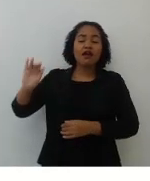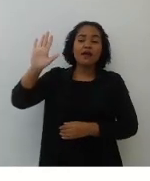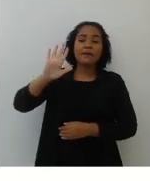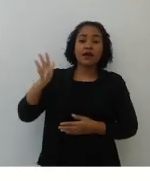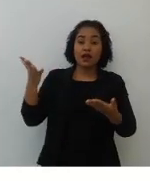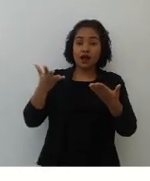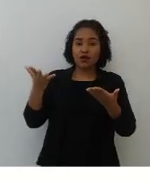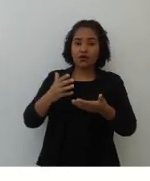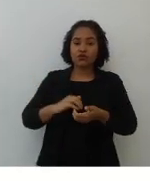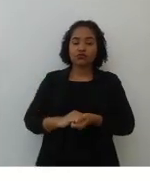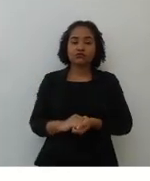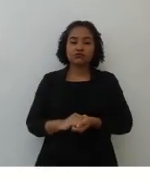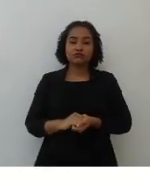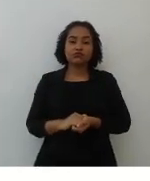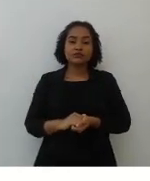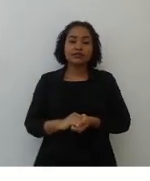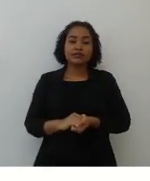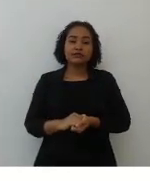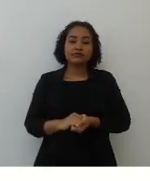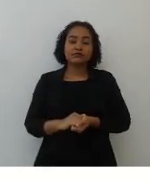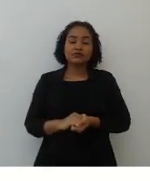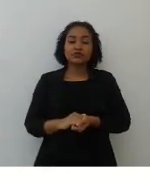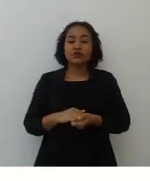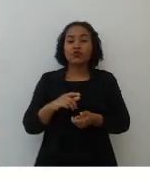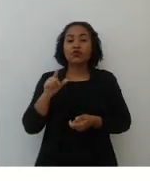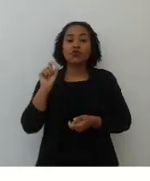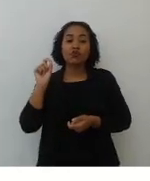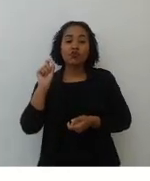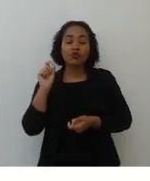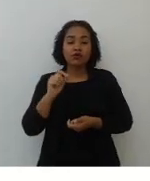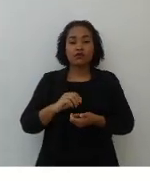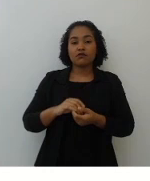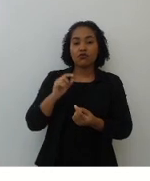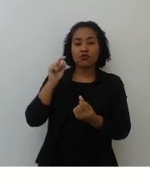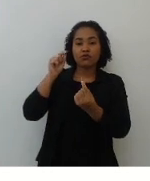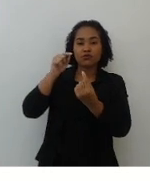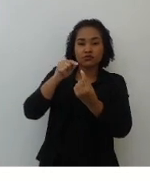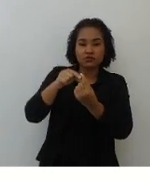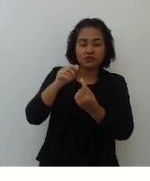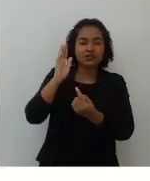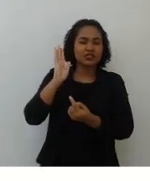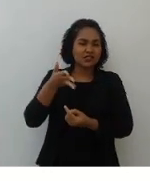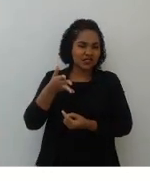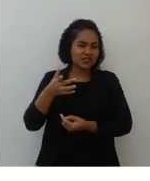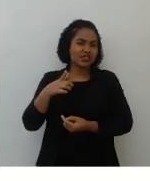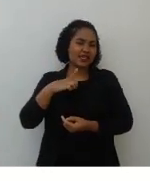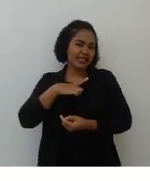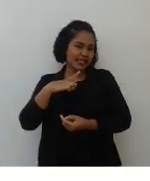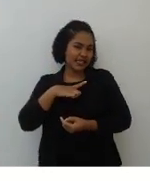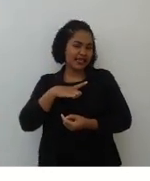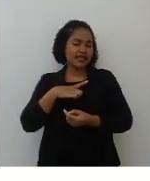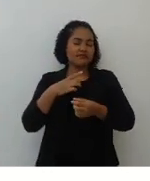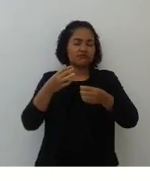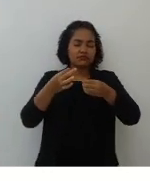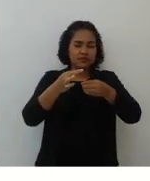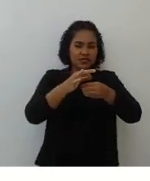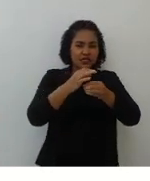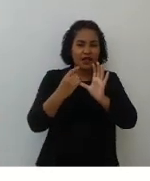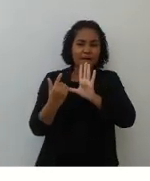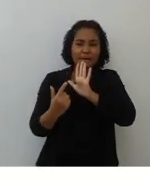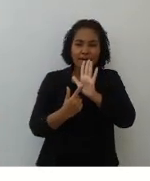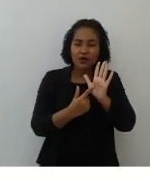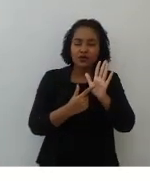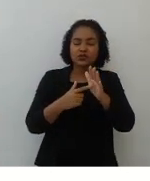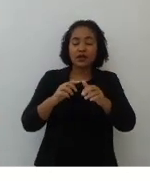para o slide, onde tem complexo de Golgi, né? Que a gente sabe que existe nas células, mas aí o desenho do lado nós temos